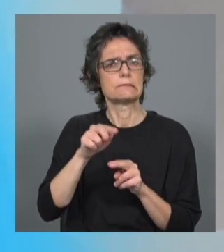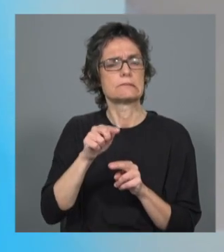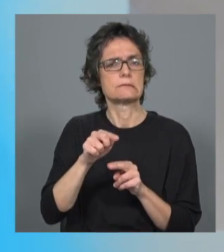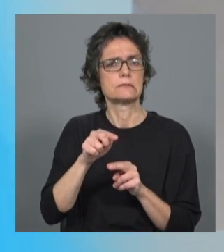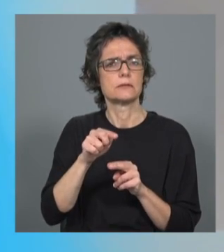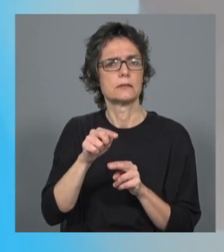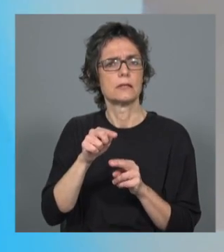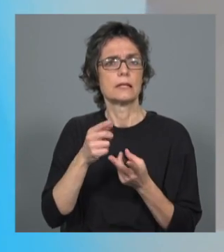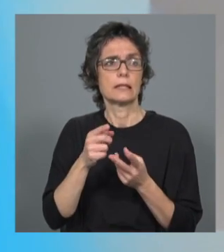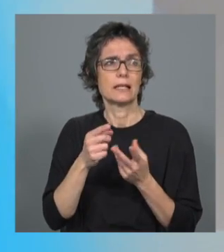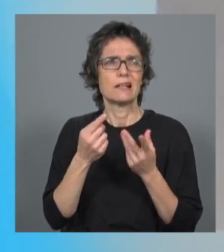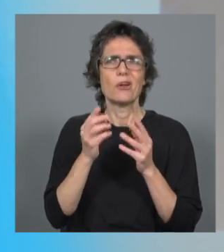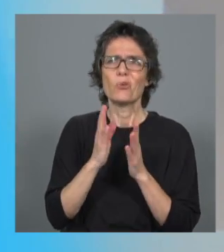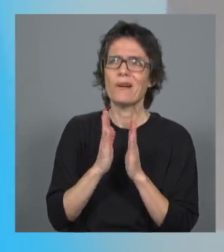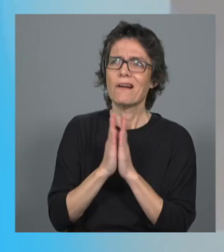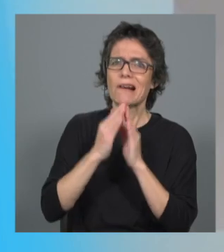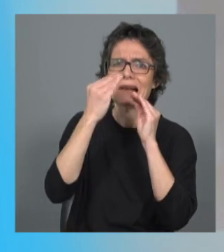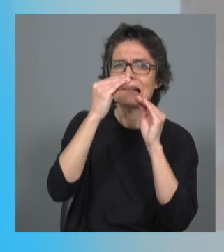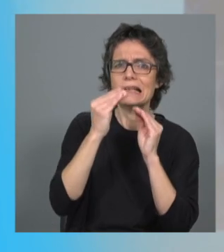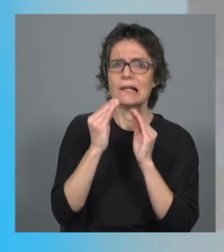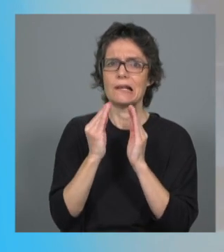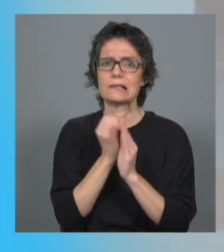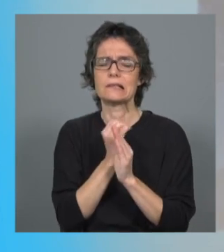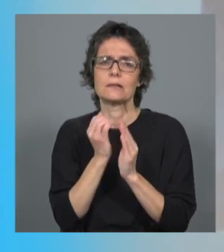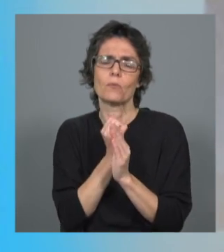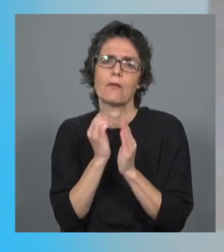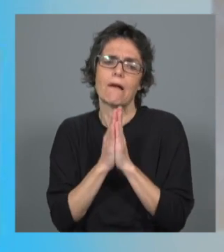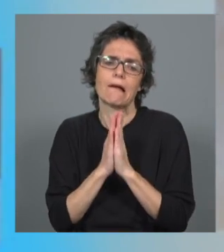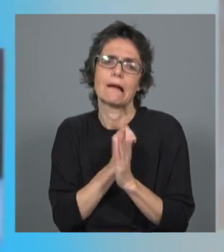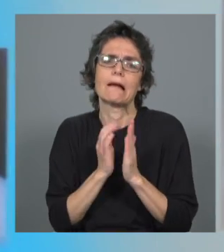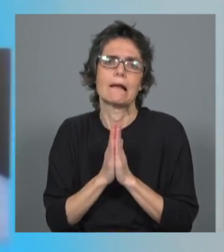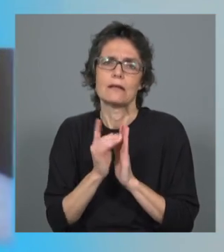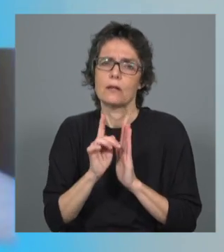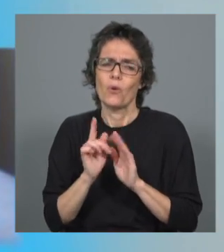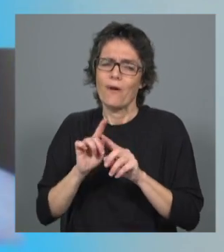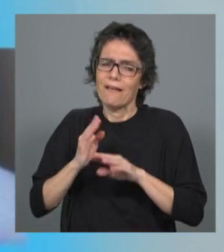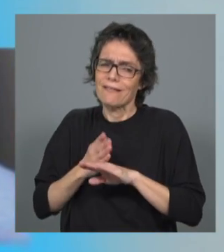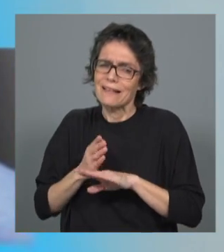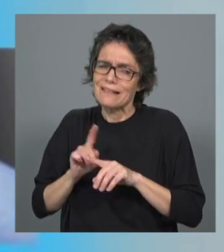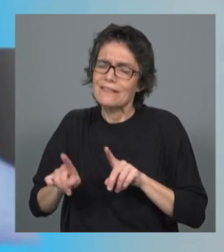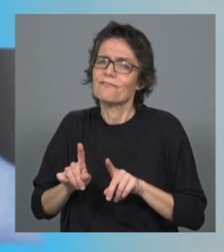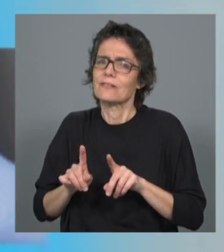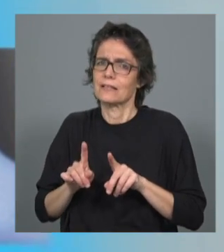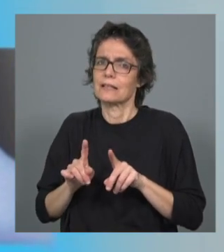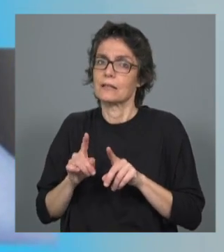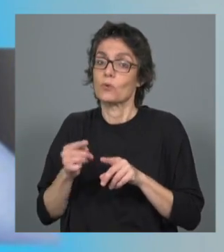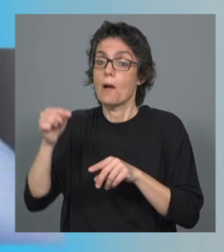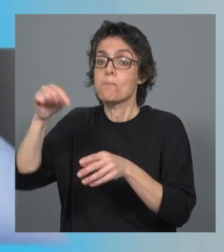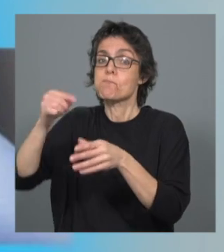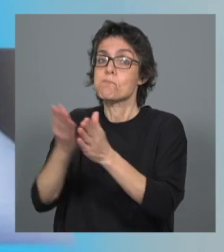que não é catequese paroquial, é Educação Moral e Religiosa Católica em ambiente escolar, no meio